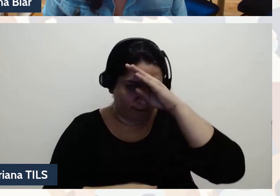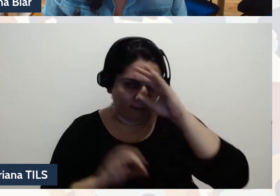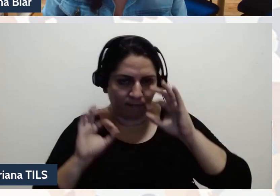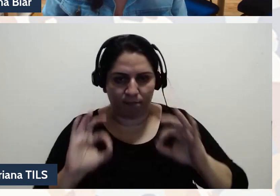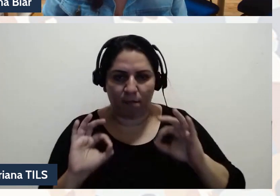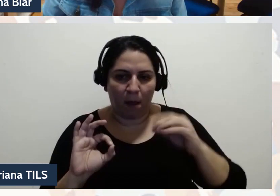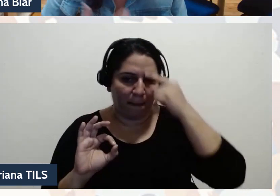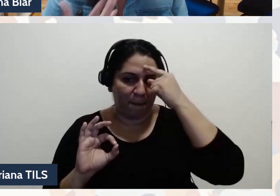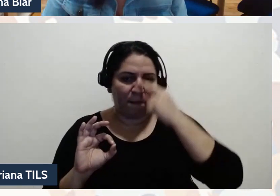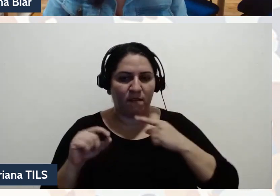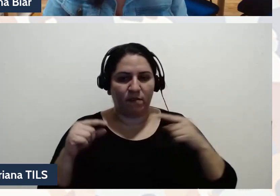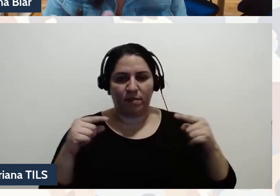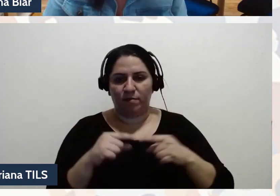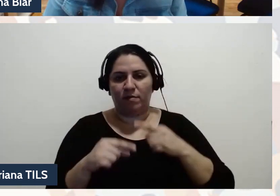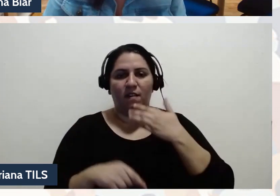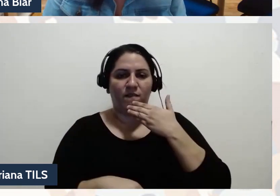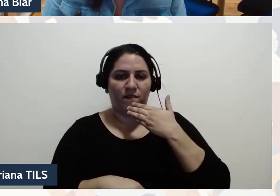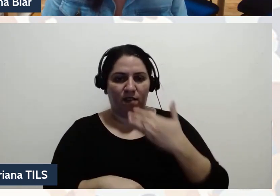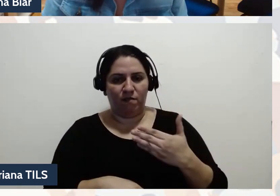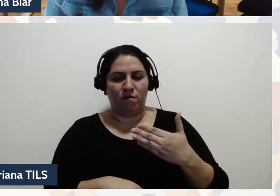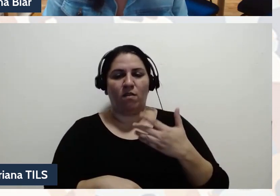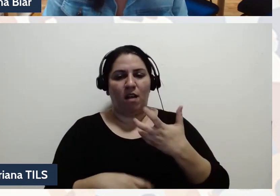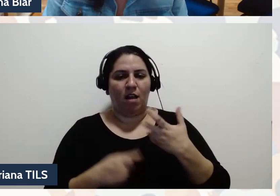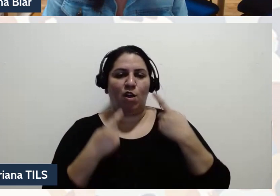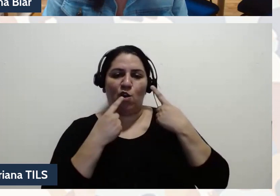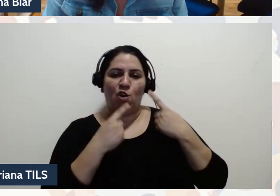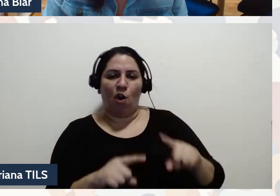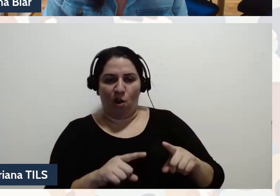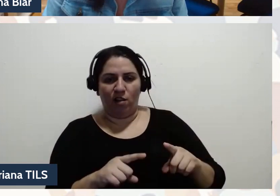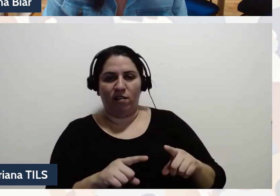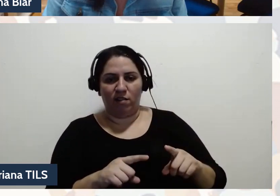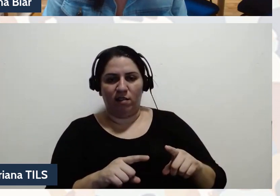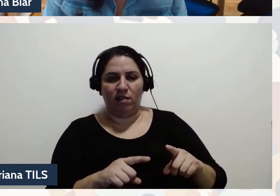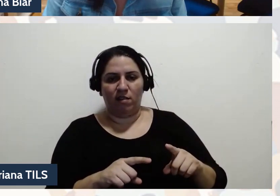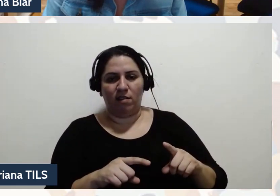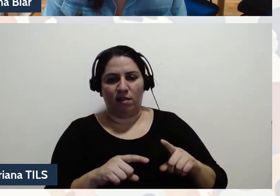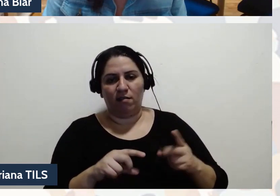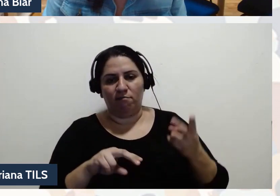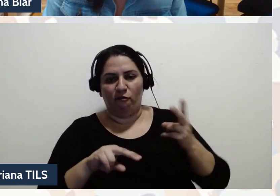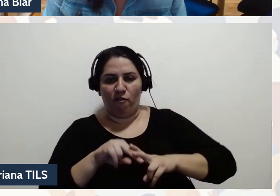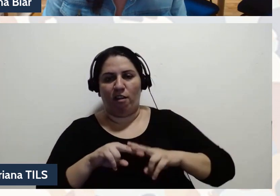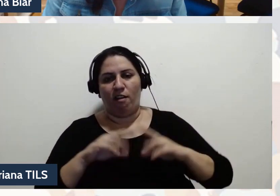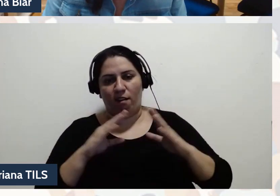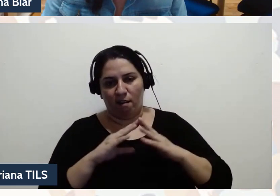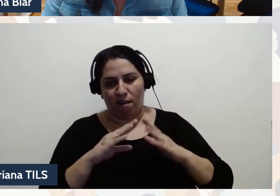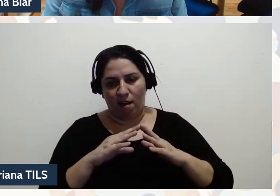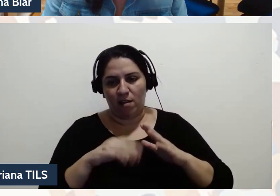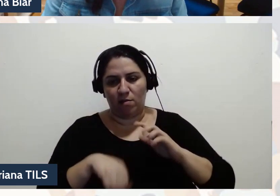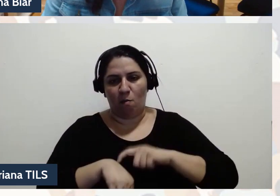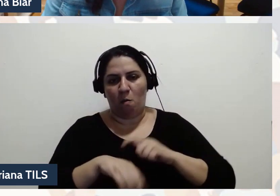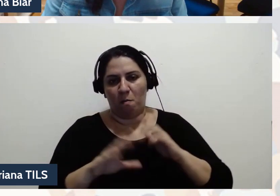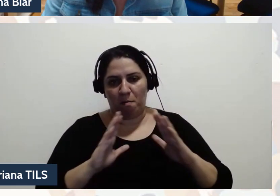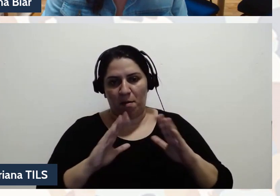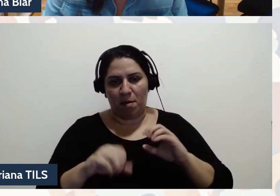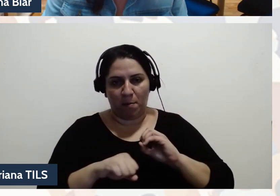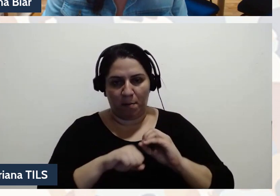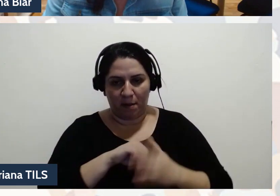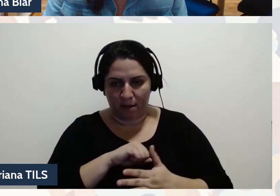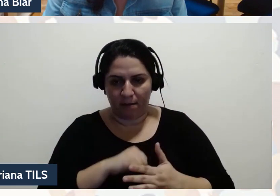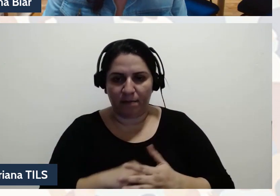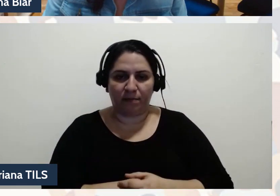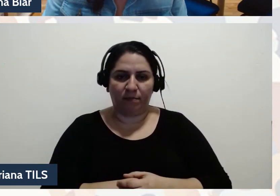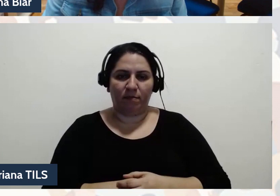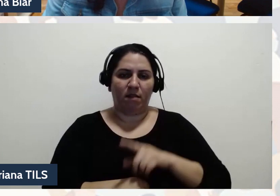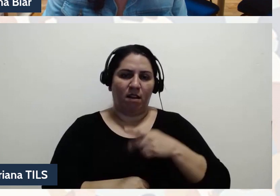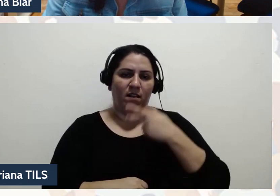que se posicionou, né, contra o isolamento social na pandemia. Inclusive, ela tem uma